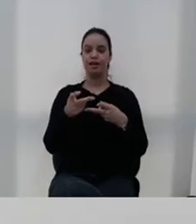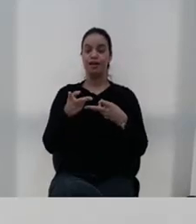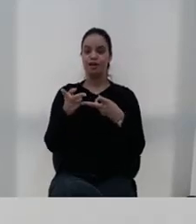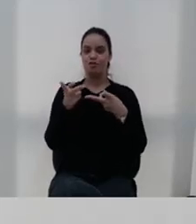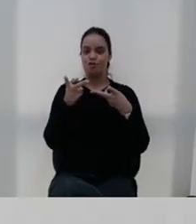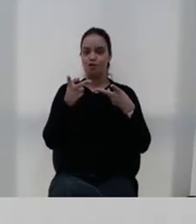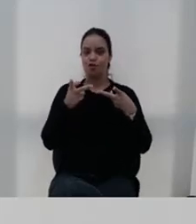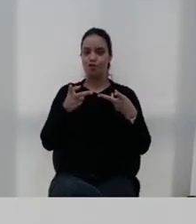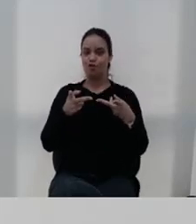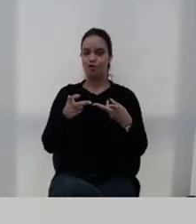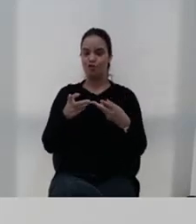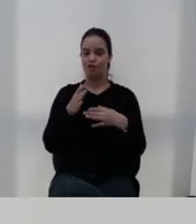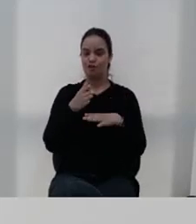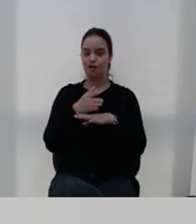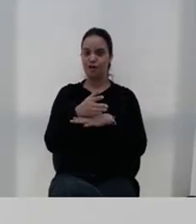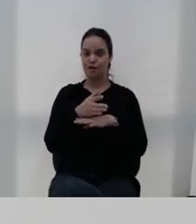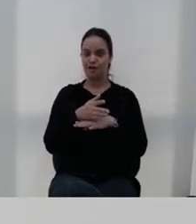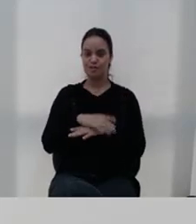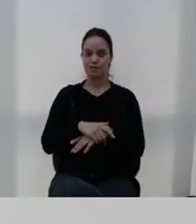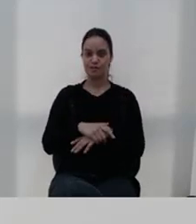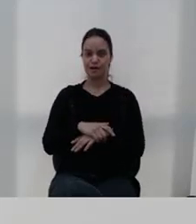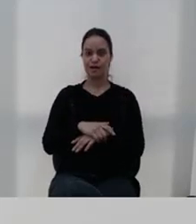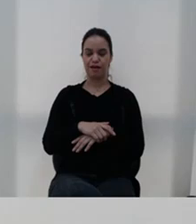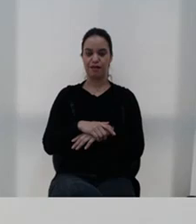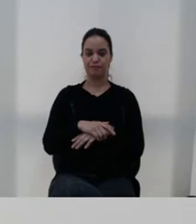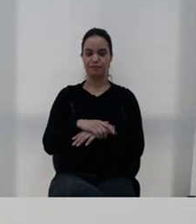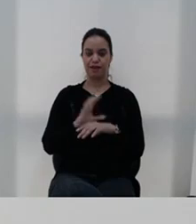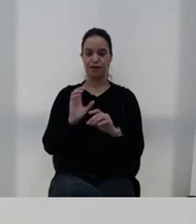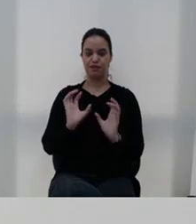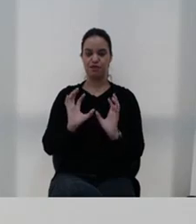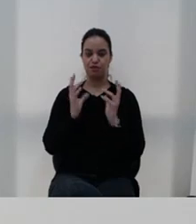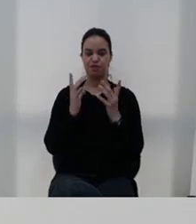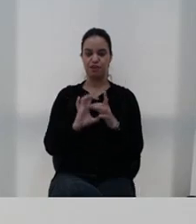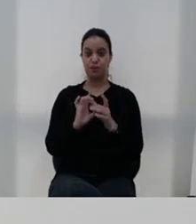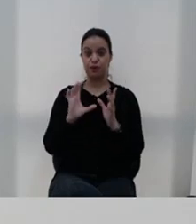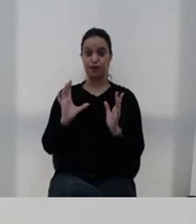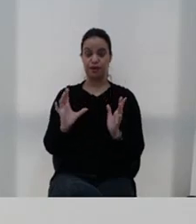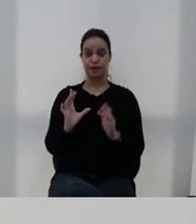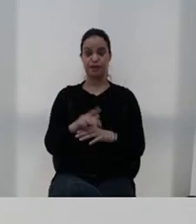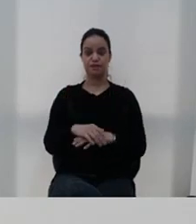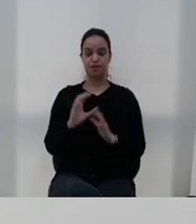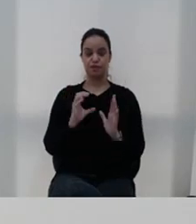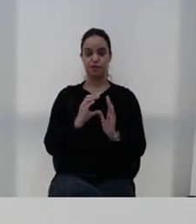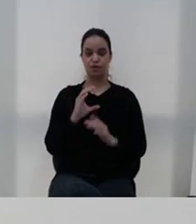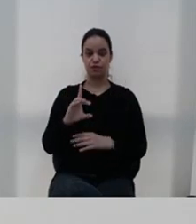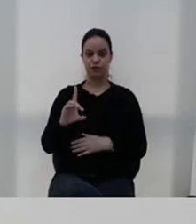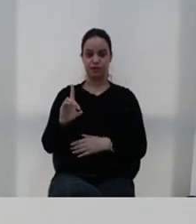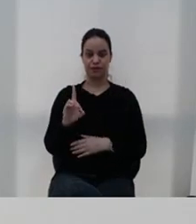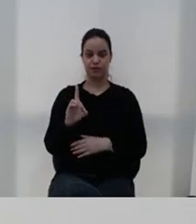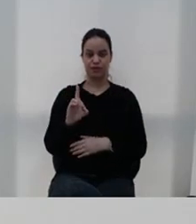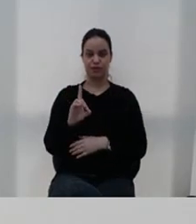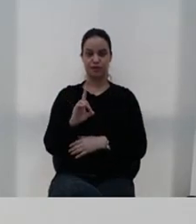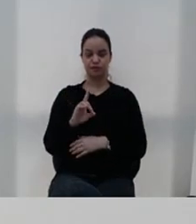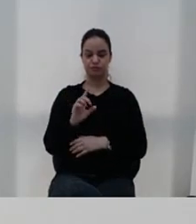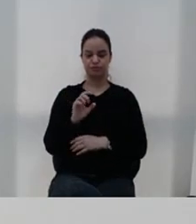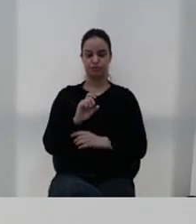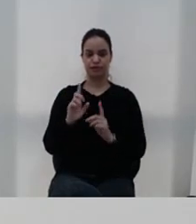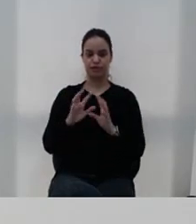participar do momento aberto, pela ordem de inscrição, o excelentíssimo defensor público, coordenador da Unidade de